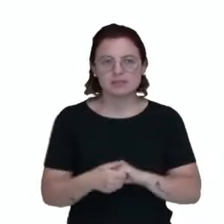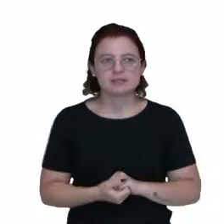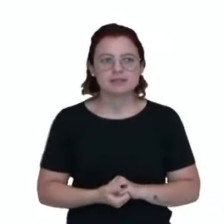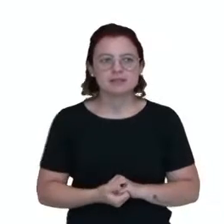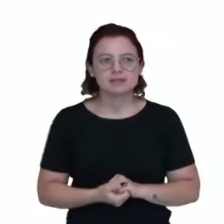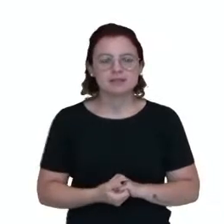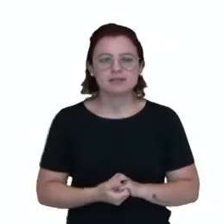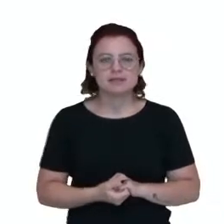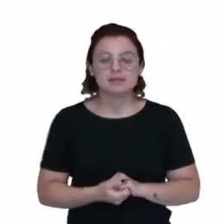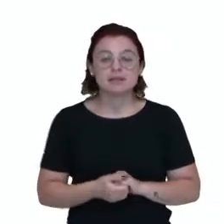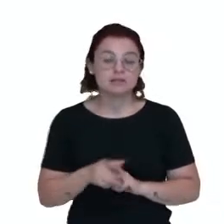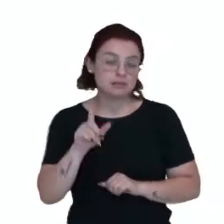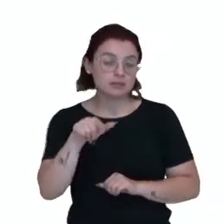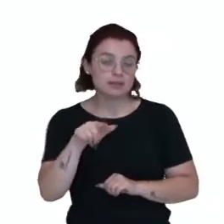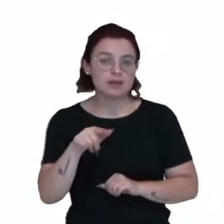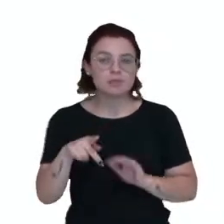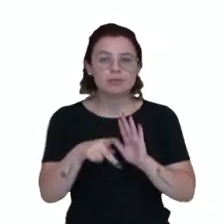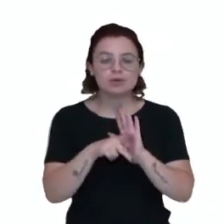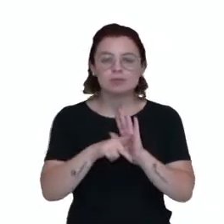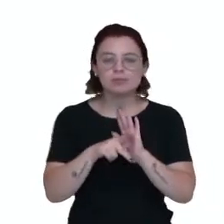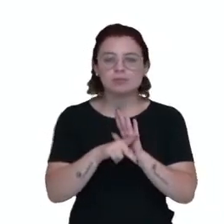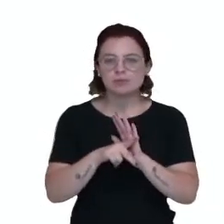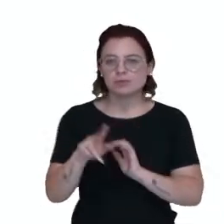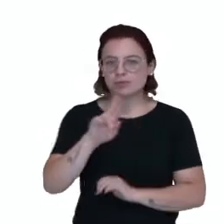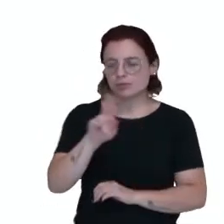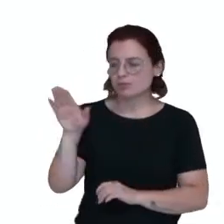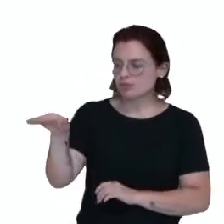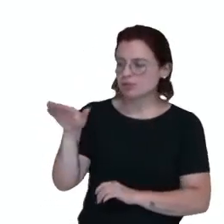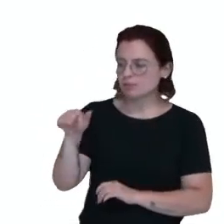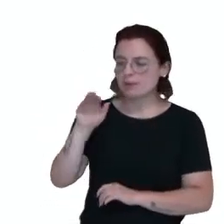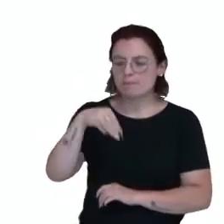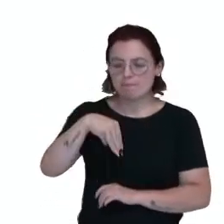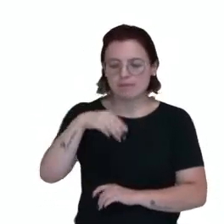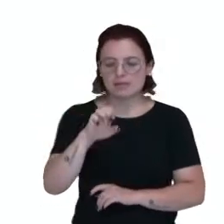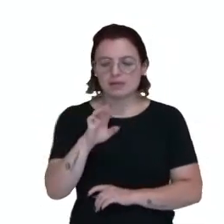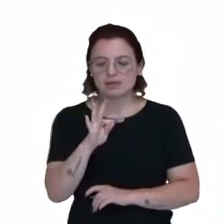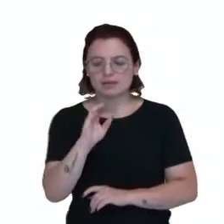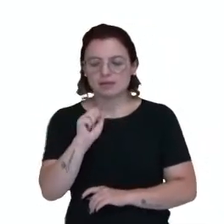sinal, tá? Que é o gás metano.